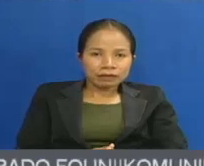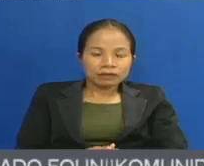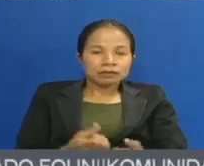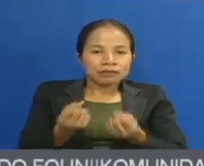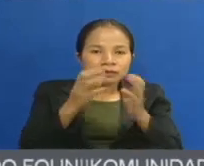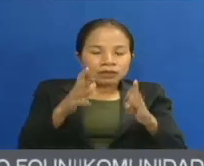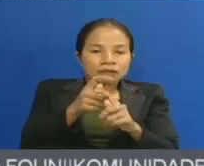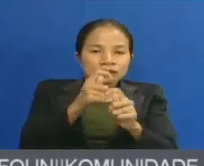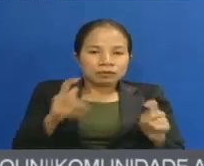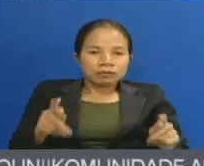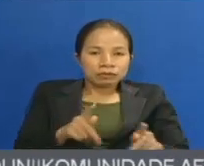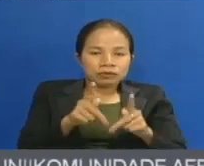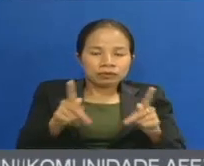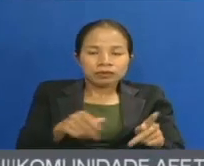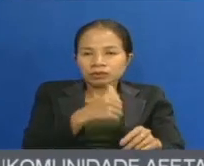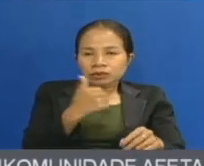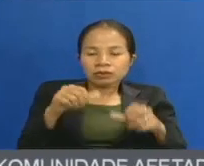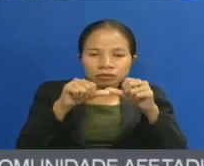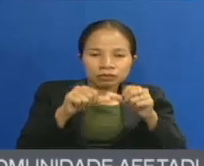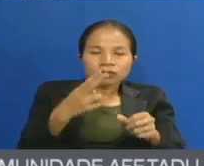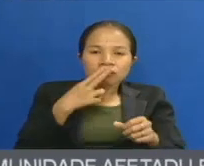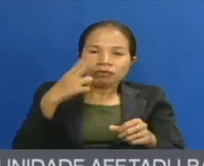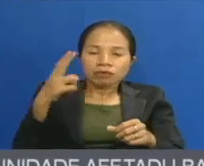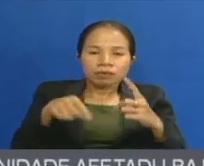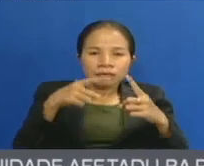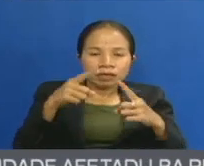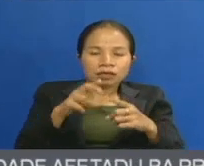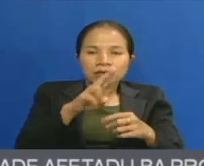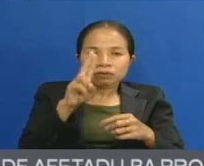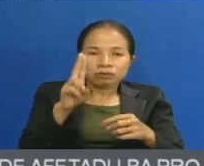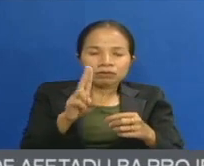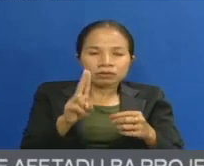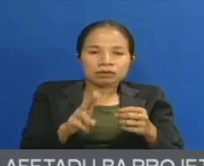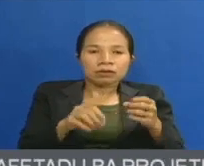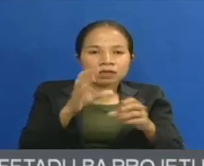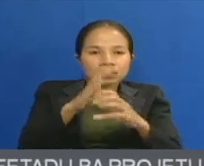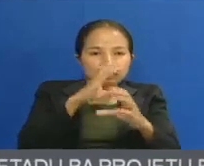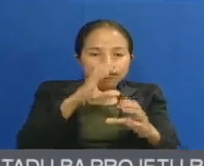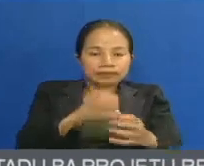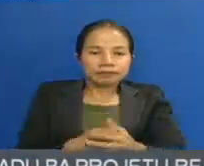Motorista transporte público Balum continua fuma ou enjira com luz careta.